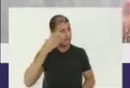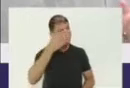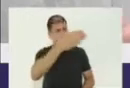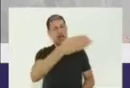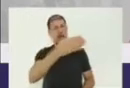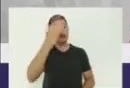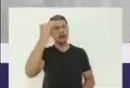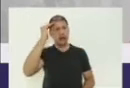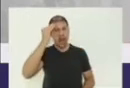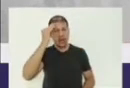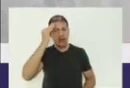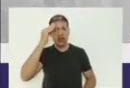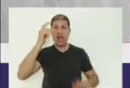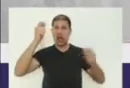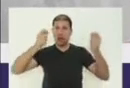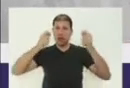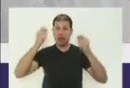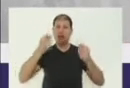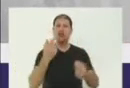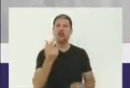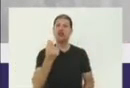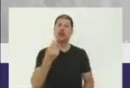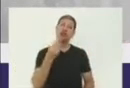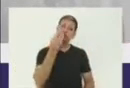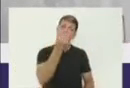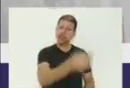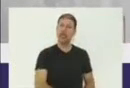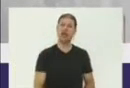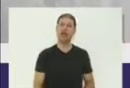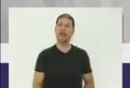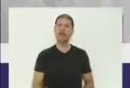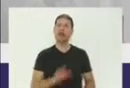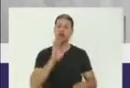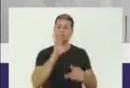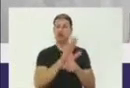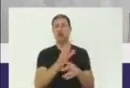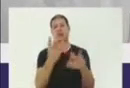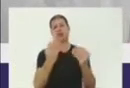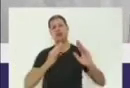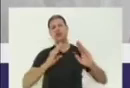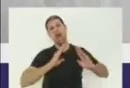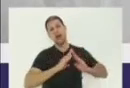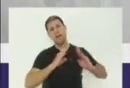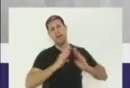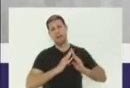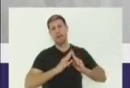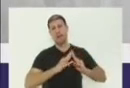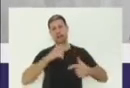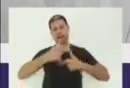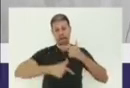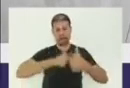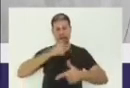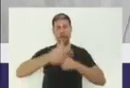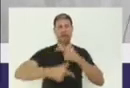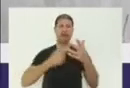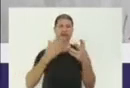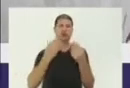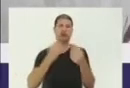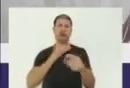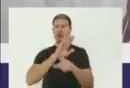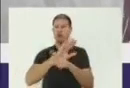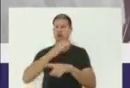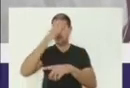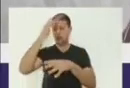campanha e fazer a nossa doação. Isso muito ajuda o APAI, que tanto trabalha também com as pessoas